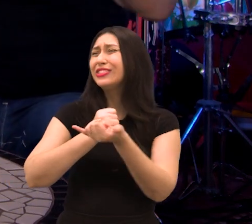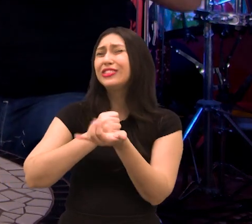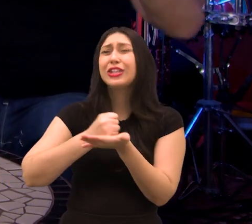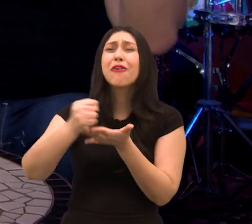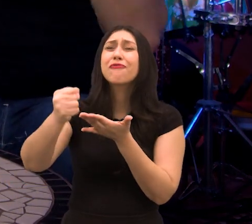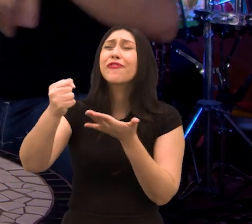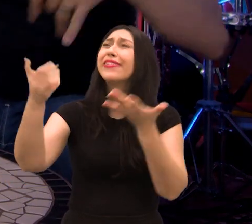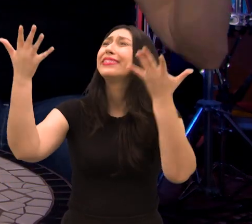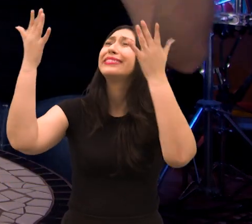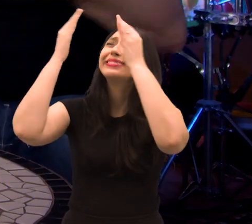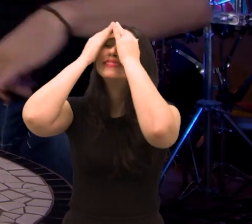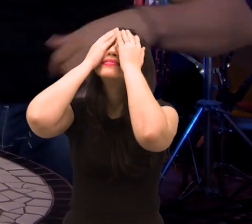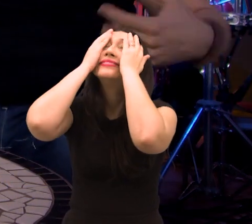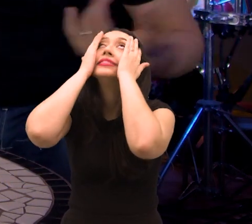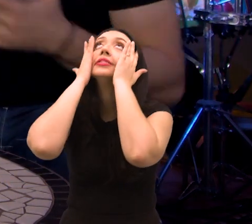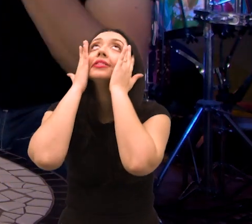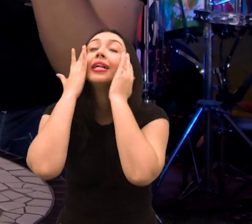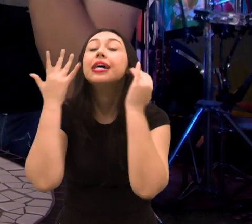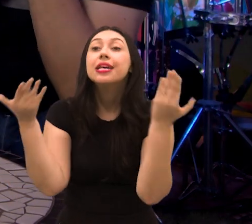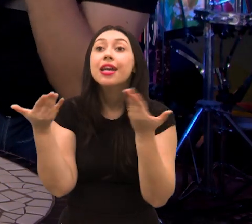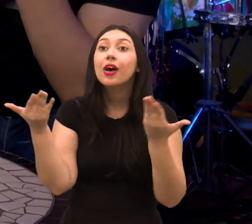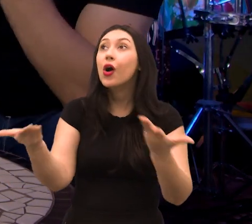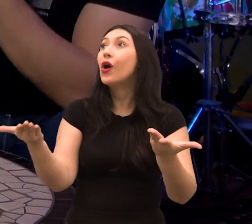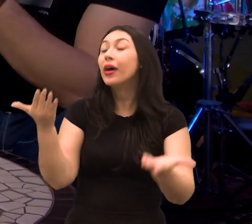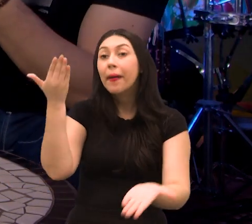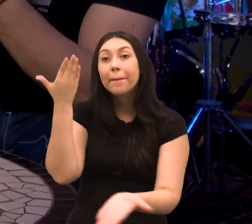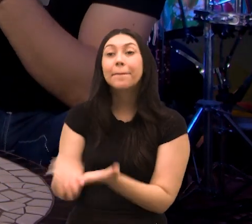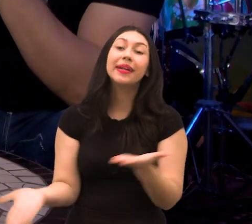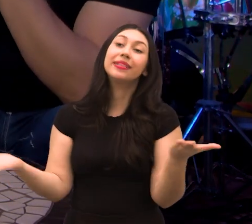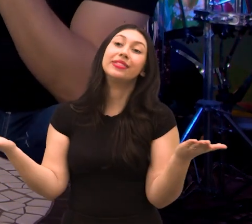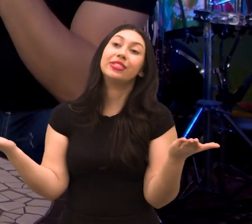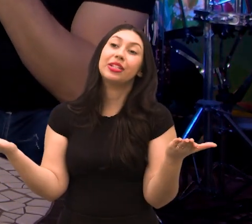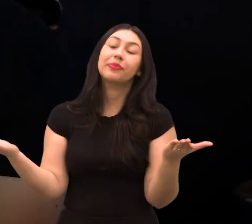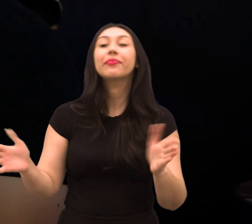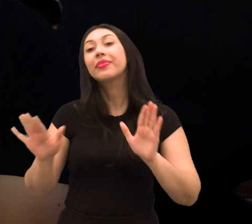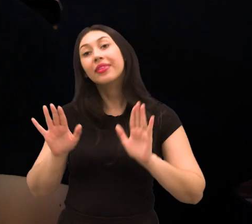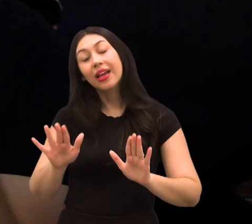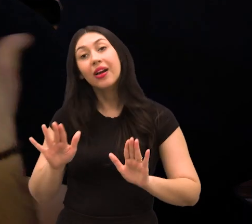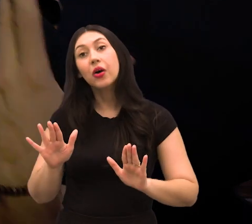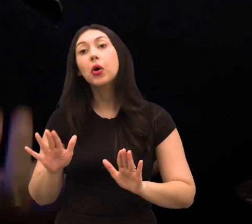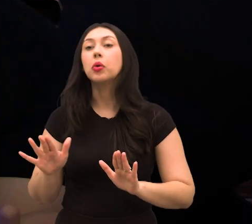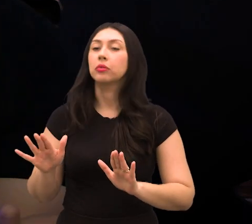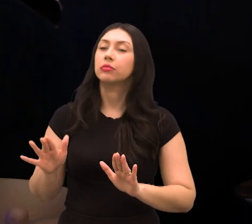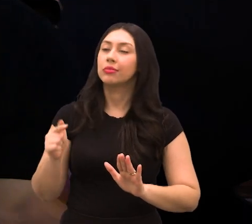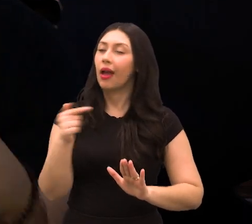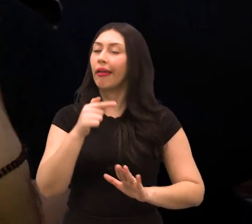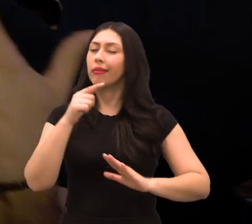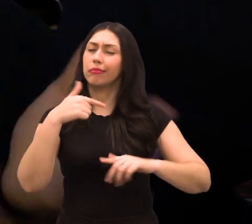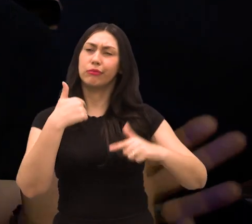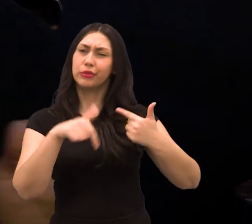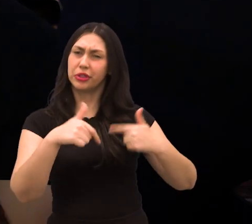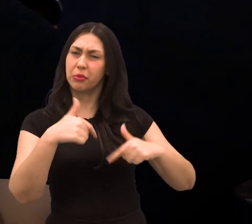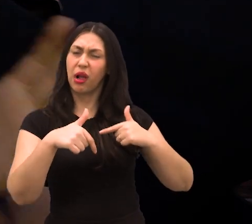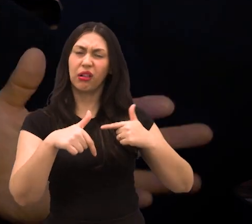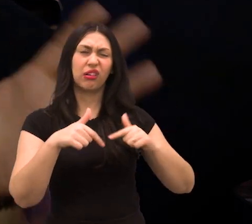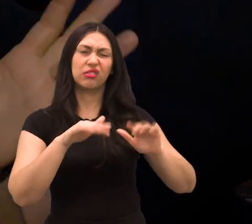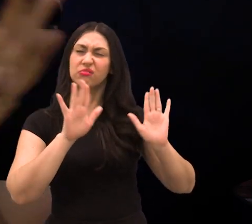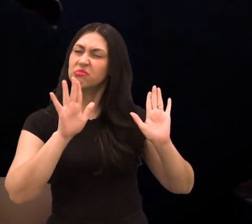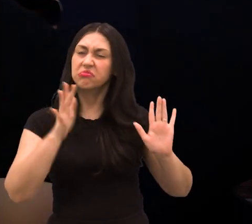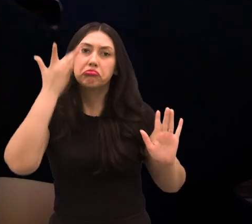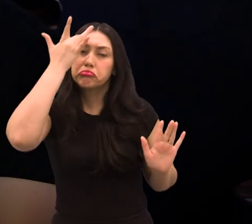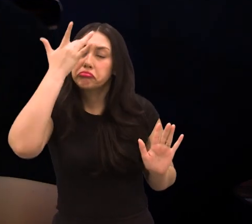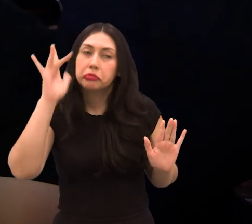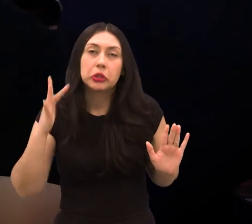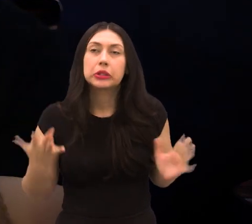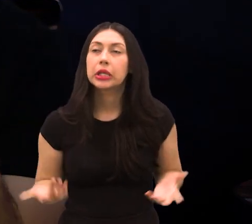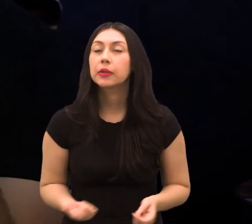eu ligava, não conseguia falar, eu falei, pô, não acredito, cara, perdi a oportunidade da minha vida. Aí ele tava gravando, não sei, ele tava pondo voz a